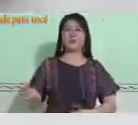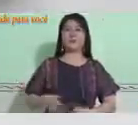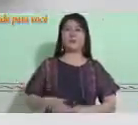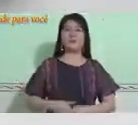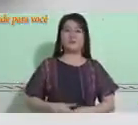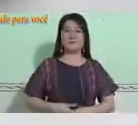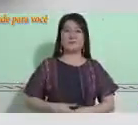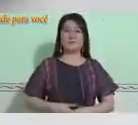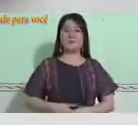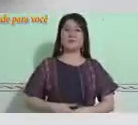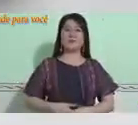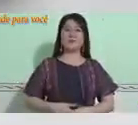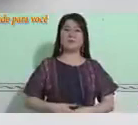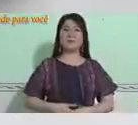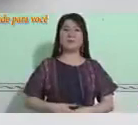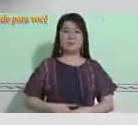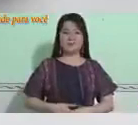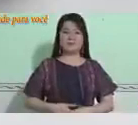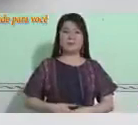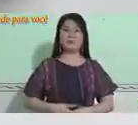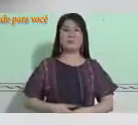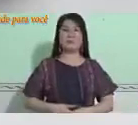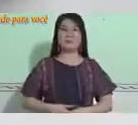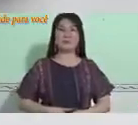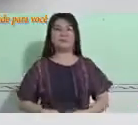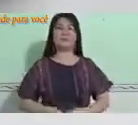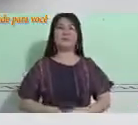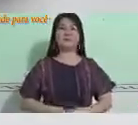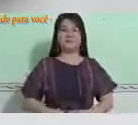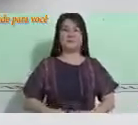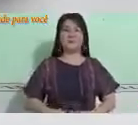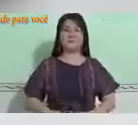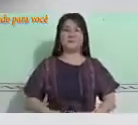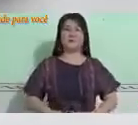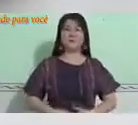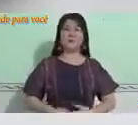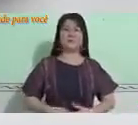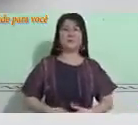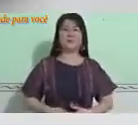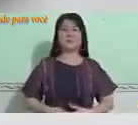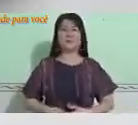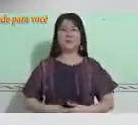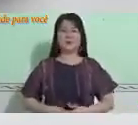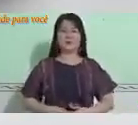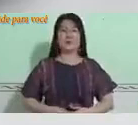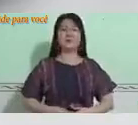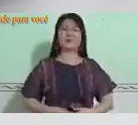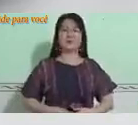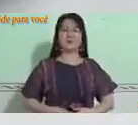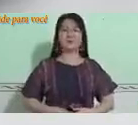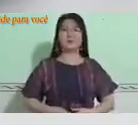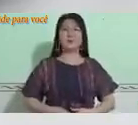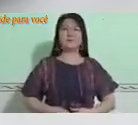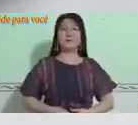e minerais, vírgula, problemas circulatórios, vírgula, efeitos colaterais de medicamentos, vírgula, alcoolismo ou vírgula, até mesmo